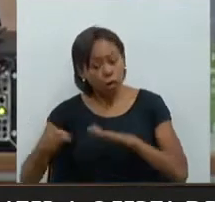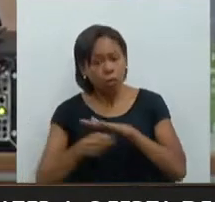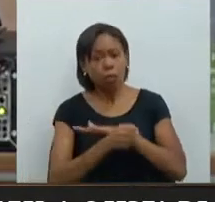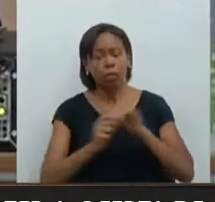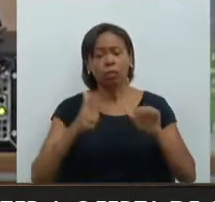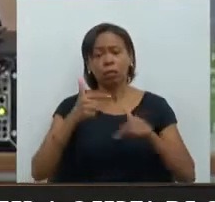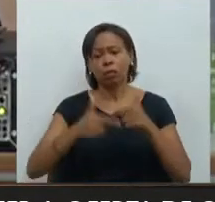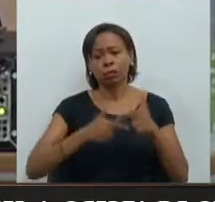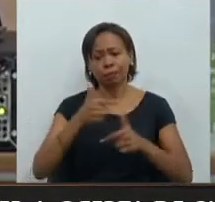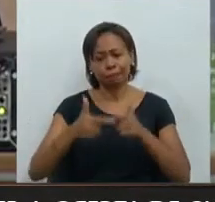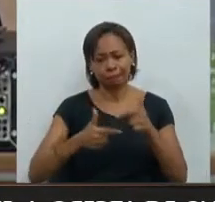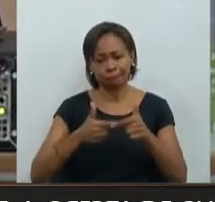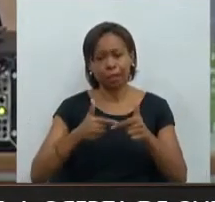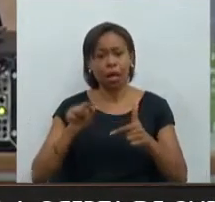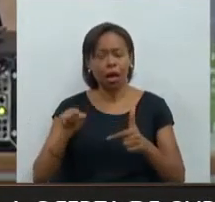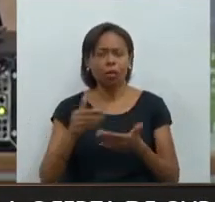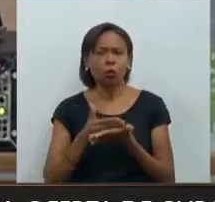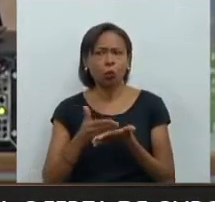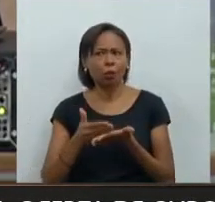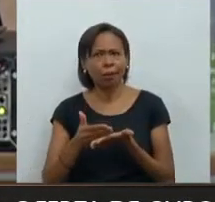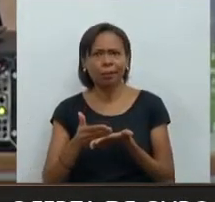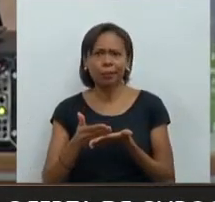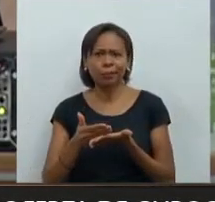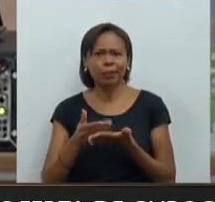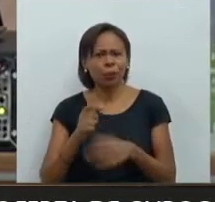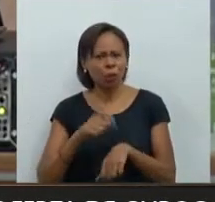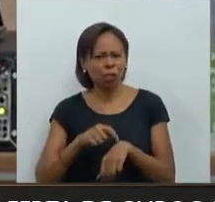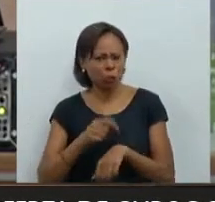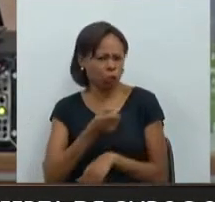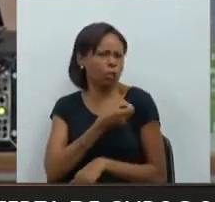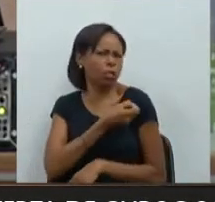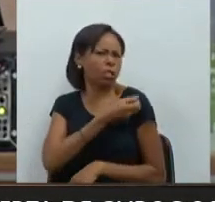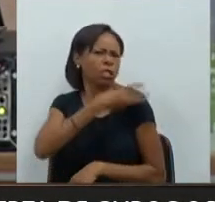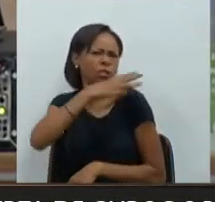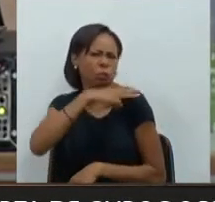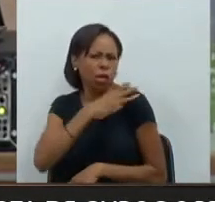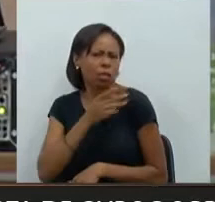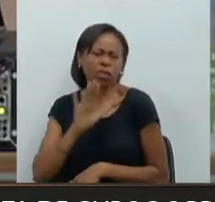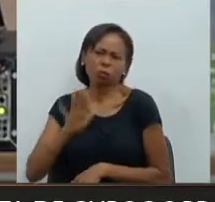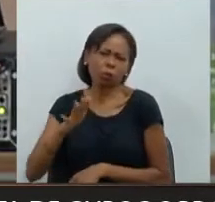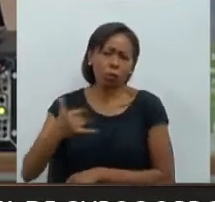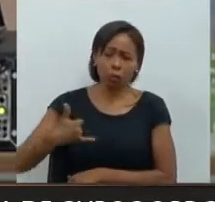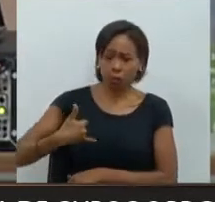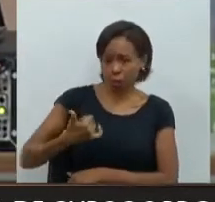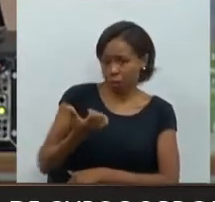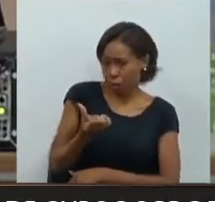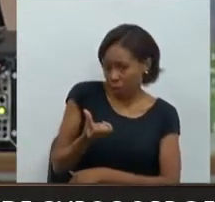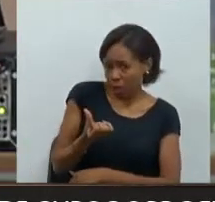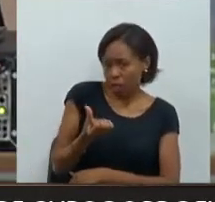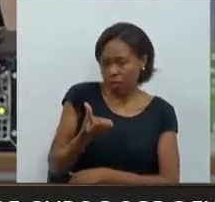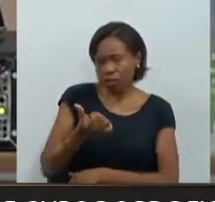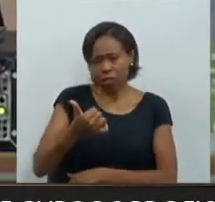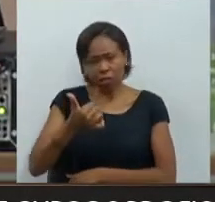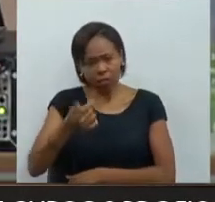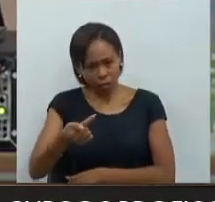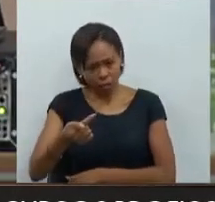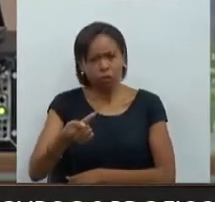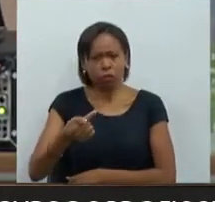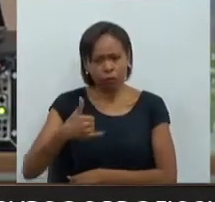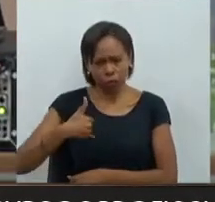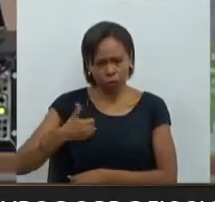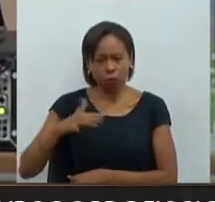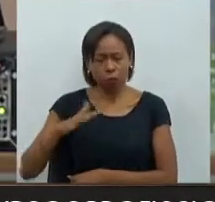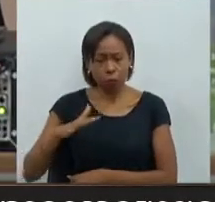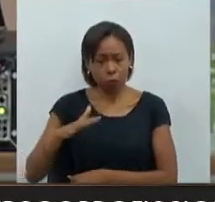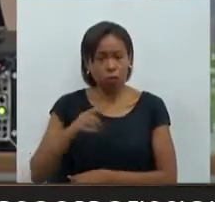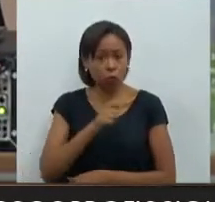chegam no ensino médio, né, que já estão aí com seus 16, 17 anos, que os nossos